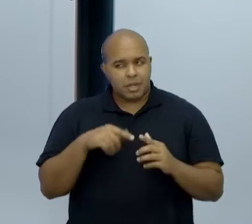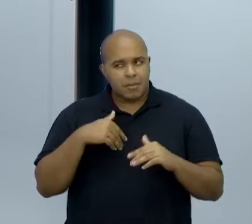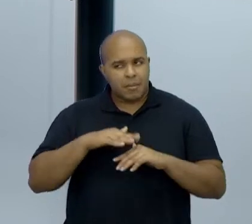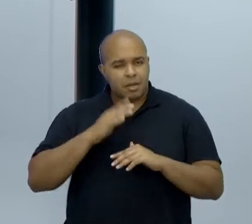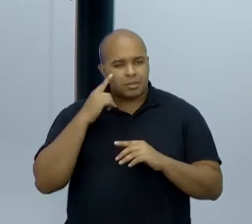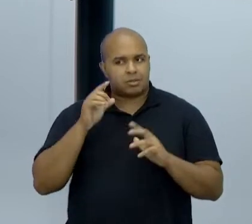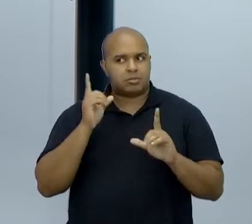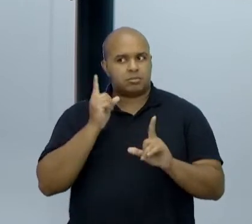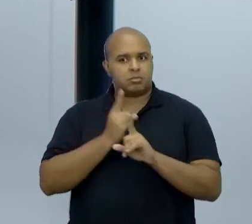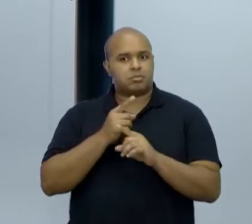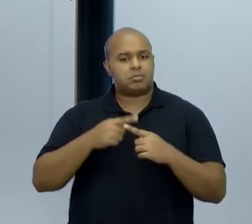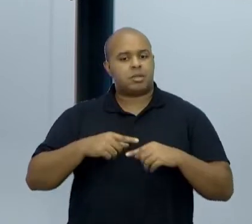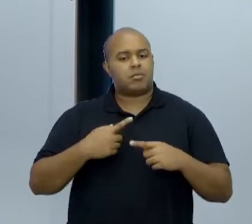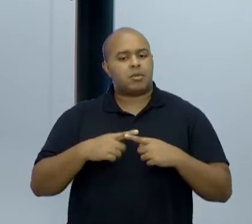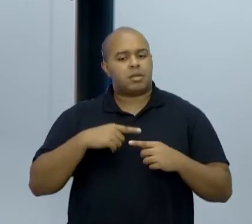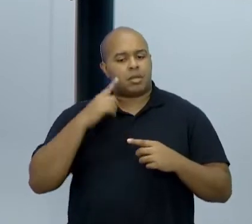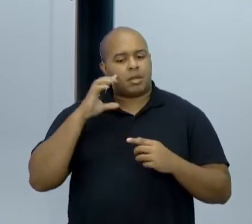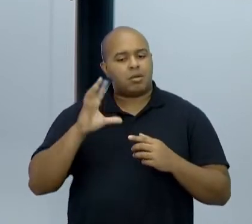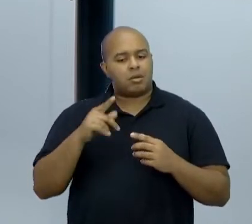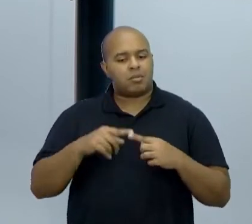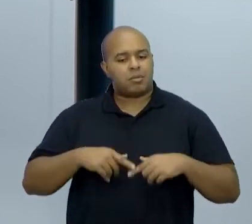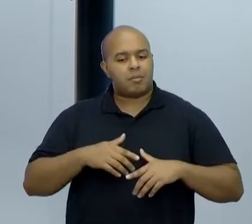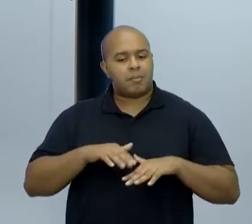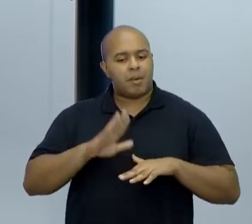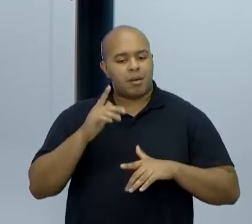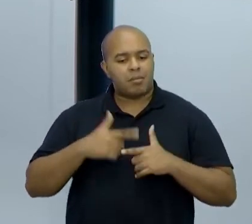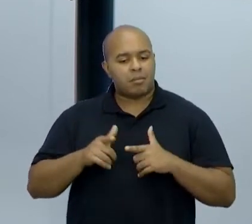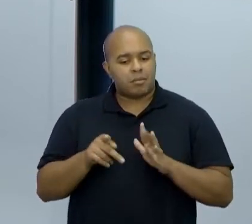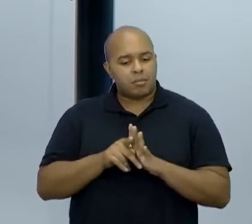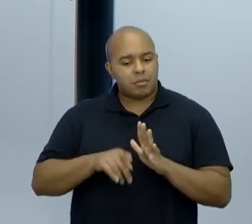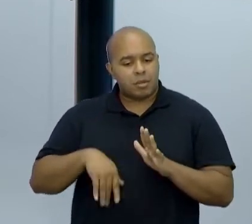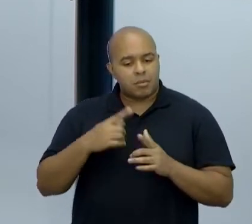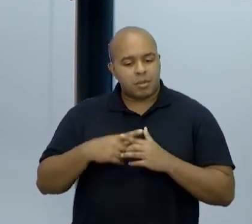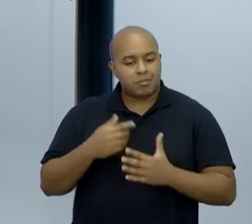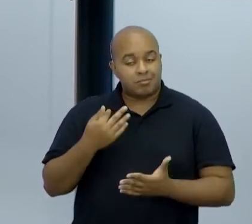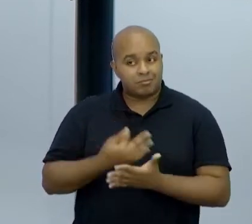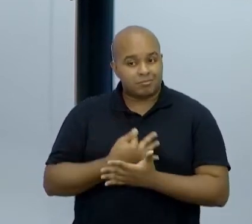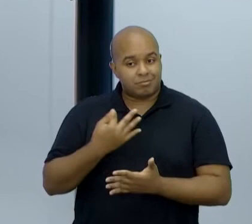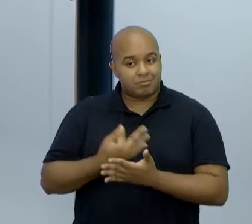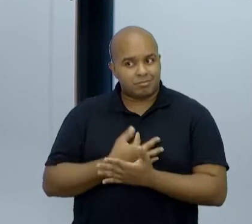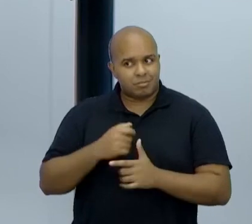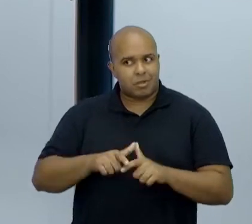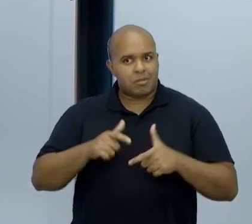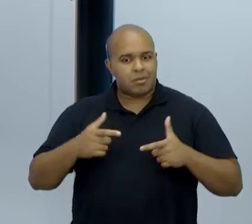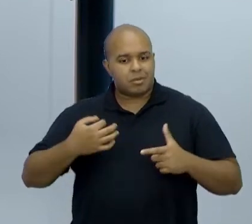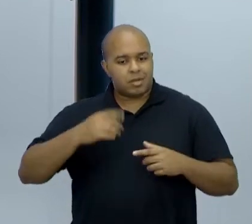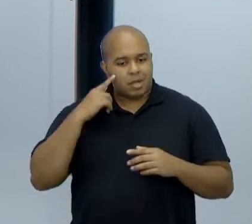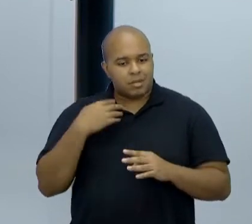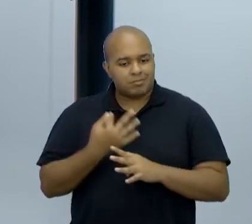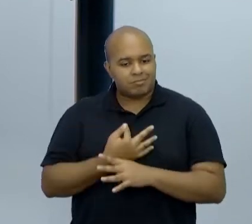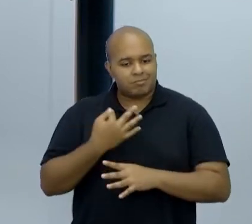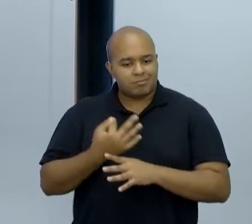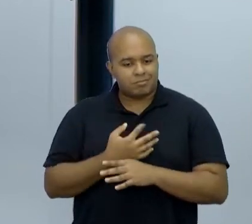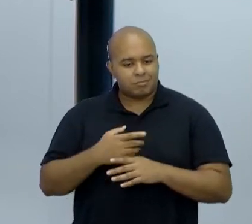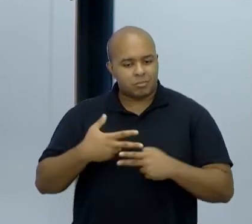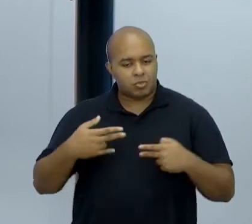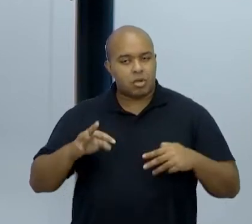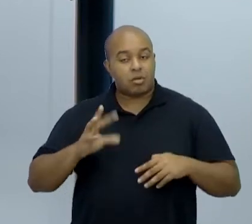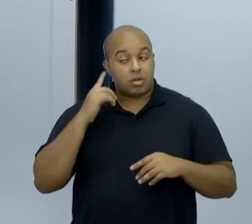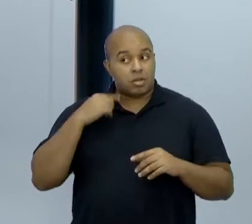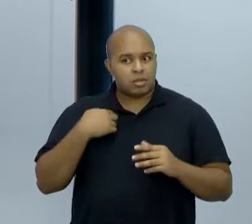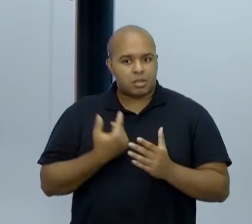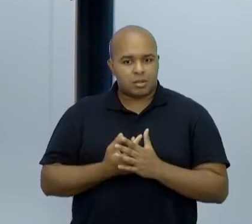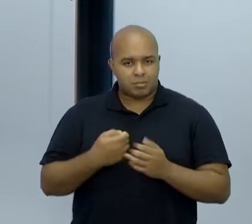em evidência porque tem causado mais problemas mesmo, porque a constante aumentou, né? A frequência de ocorrências